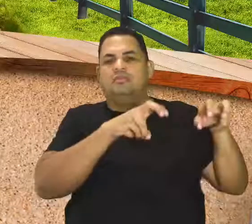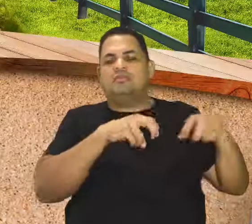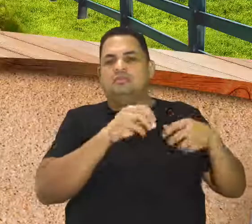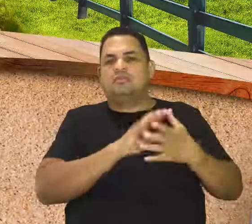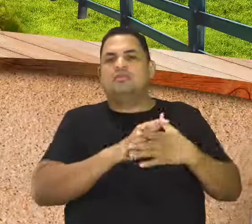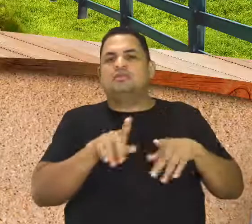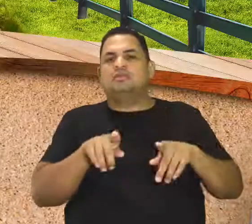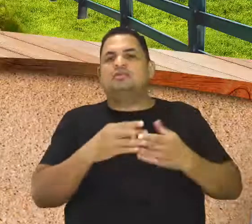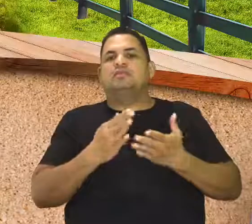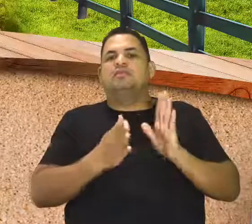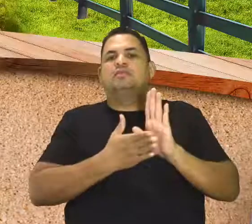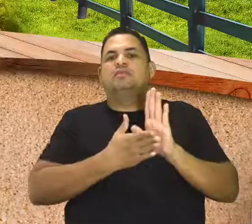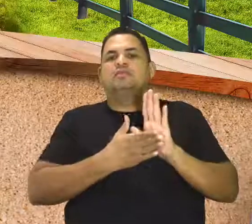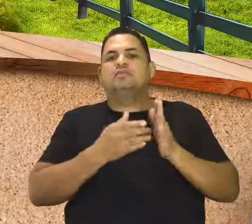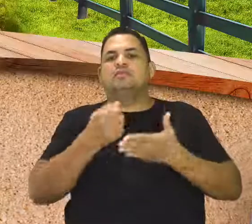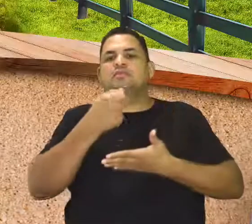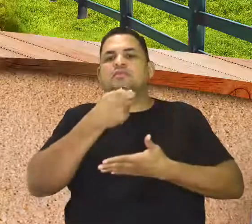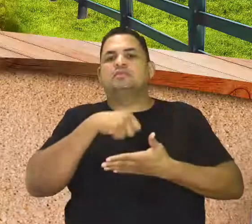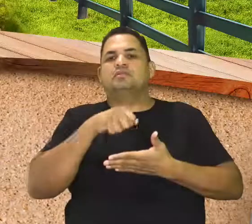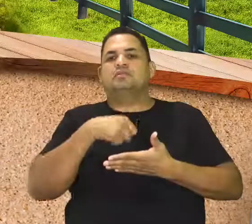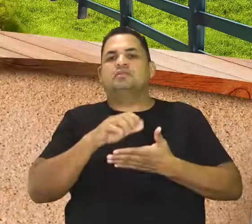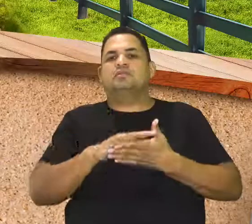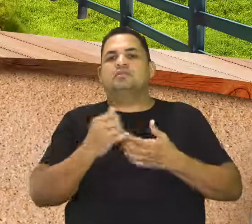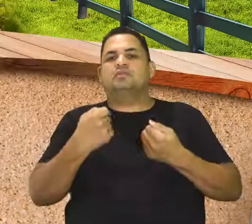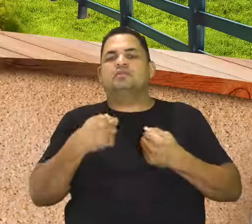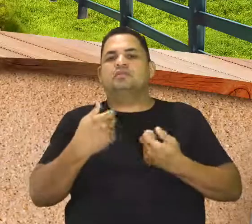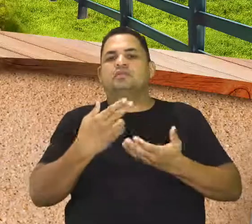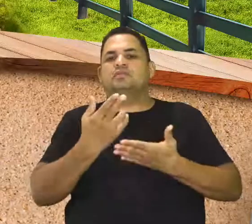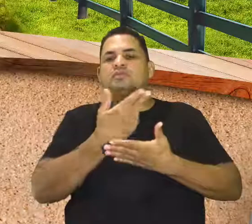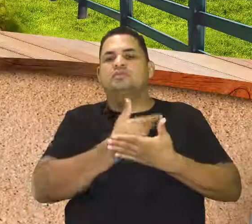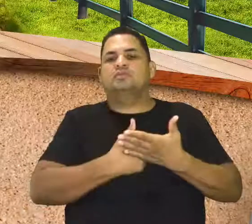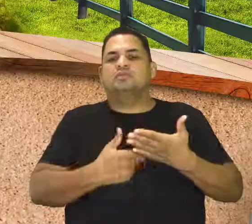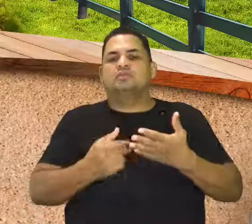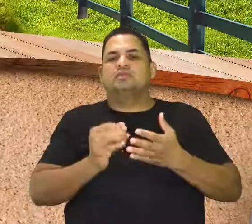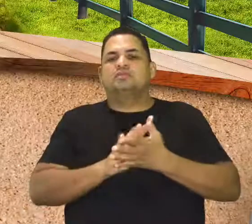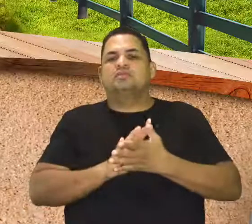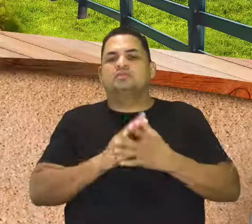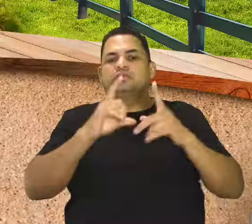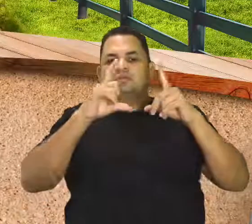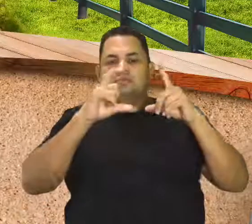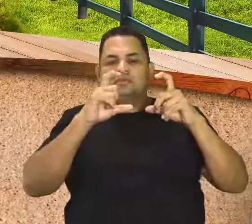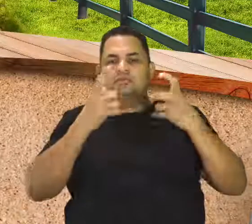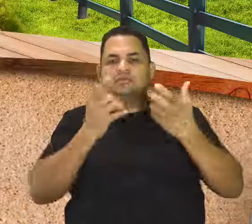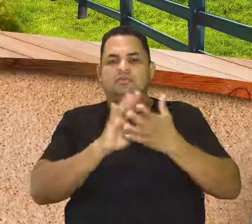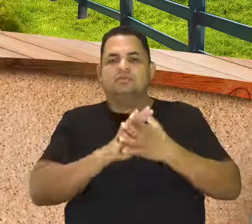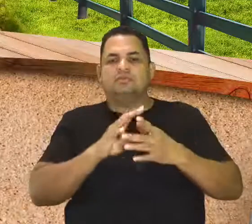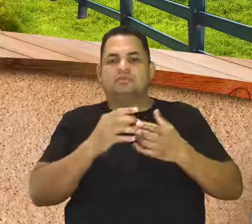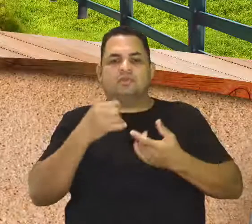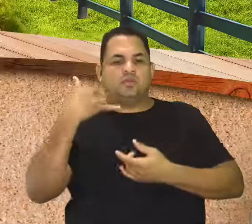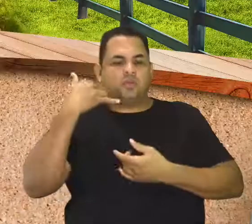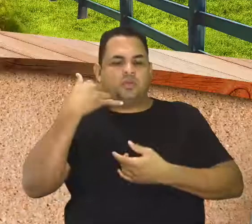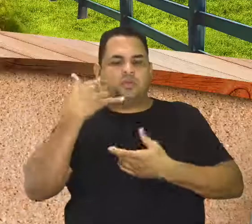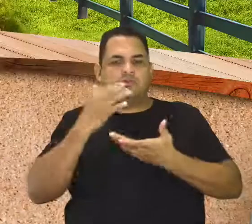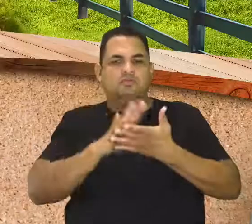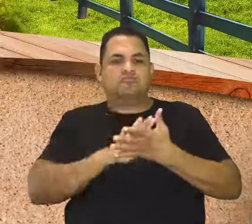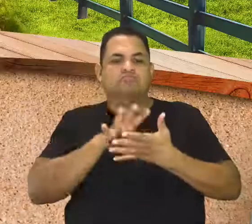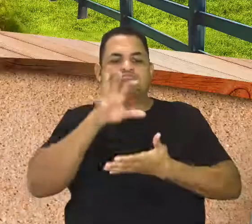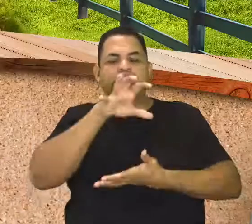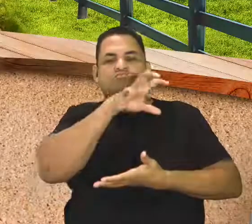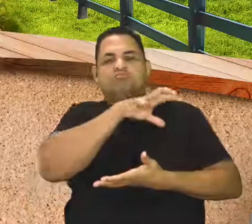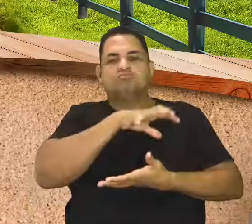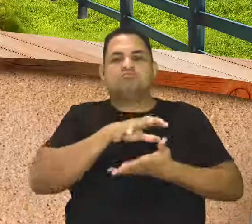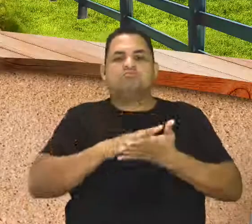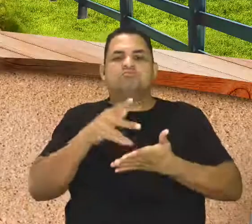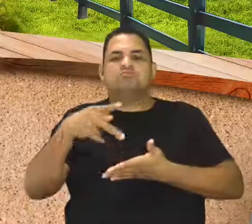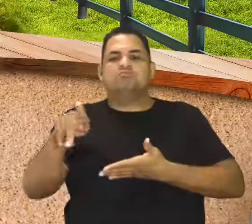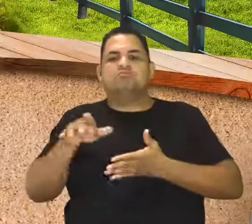proponho uma coisa, como a gente está corrigindo, você não pode desenhar, esquematizar, ou então tirar uma foto no celular de uma região aí da